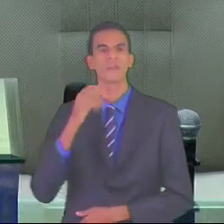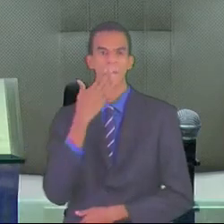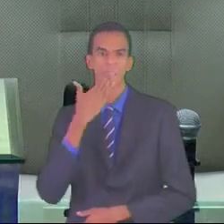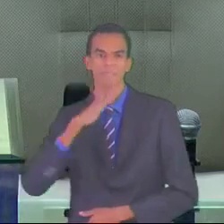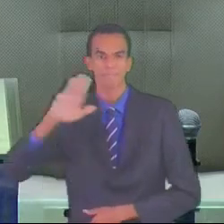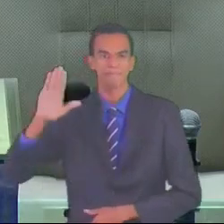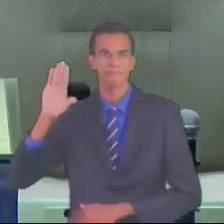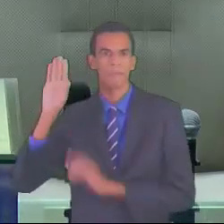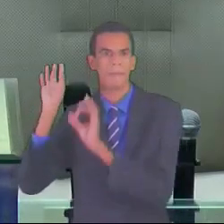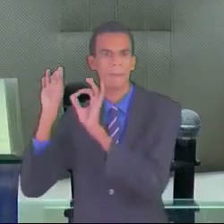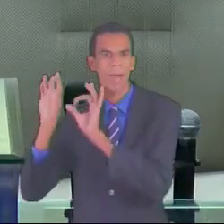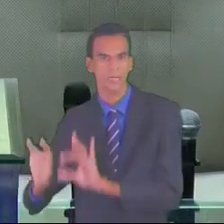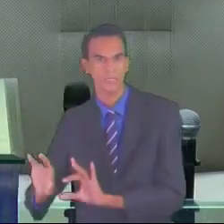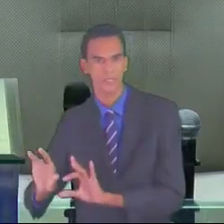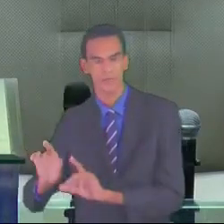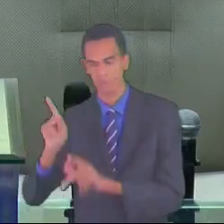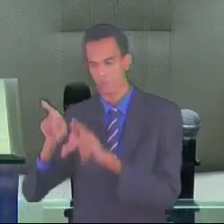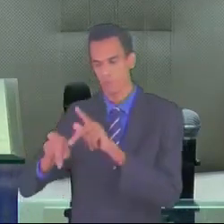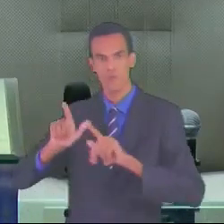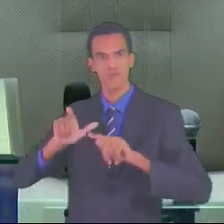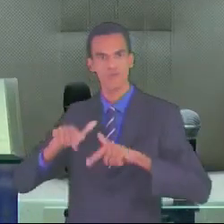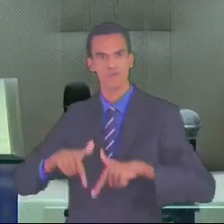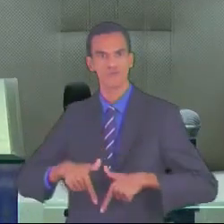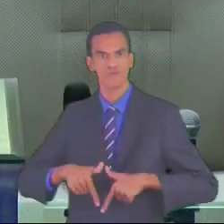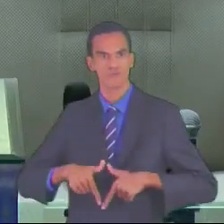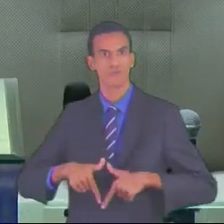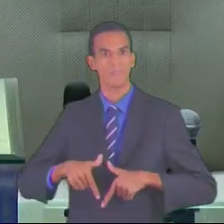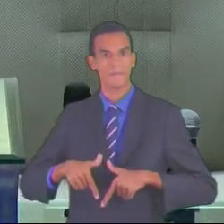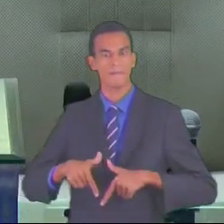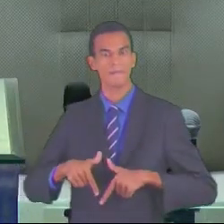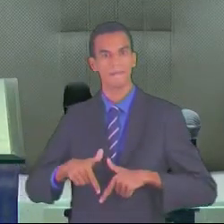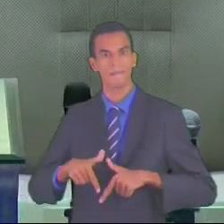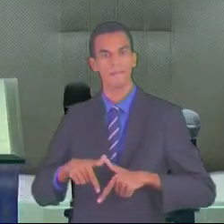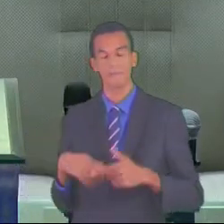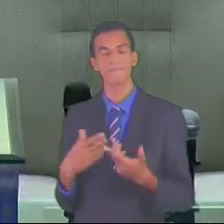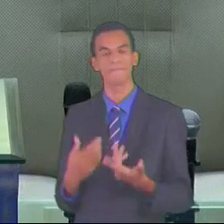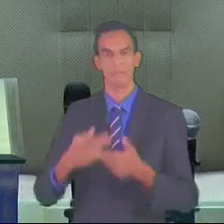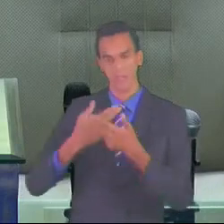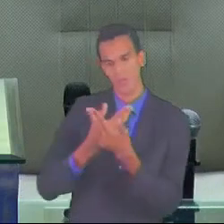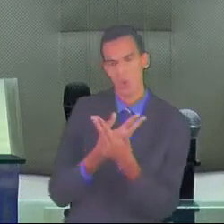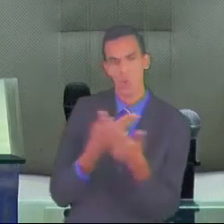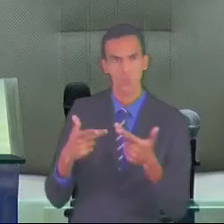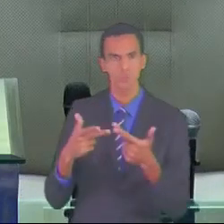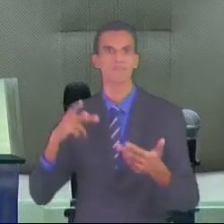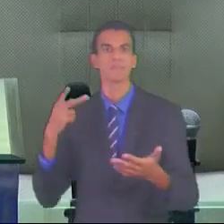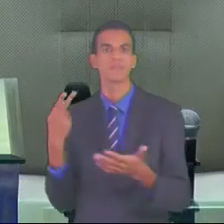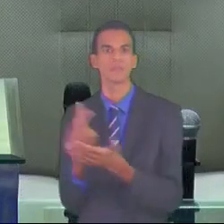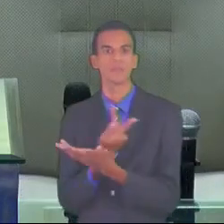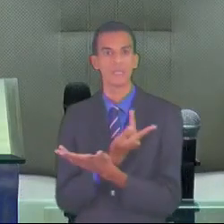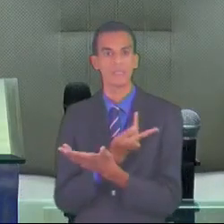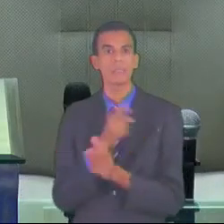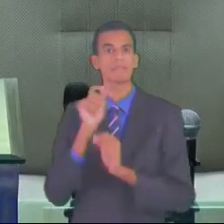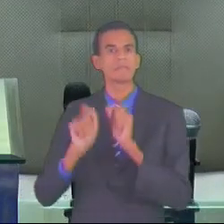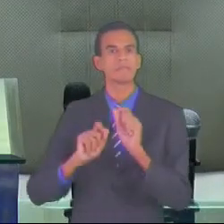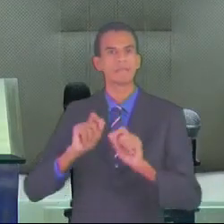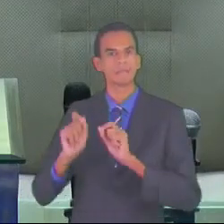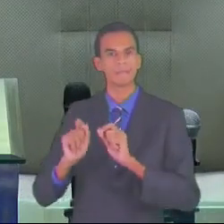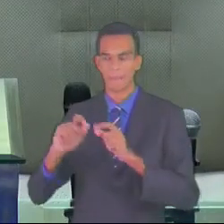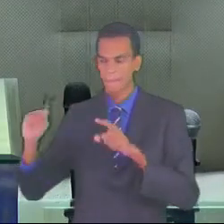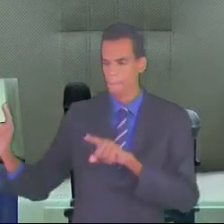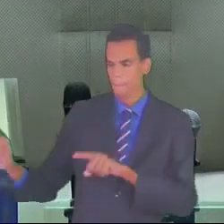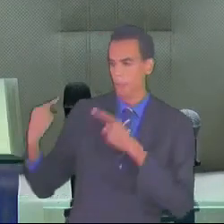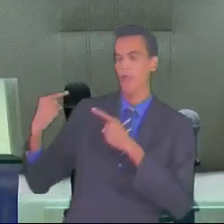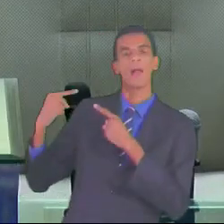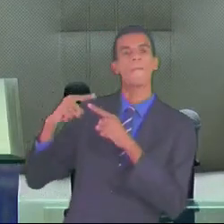de Deus na vida de Israel, a despeito de tantas coisas que aparentemente são contrárias, mas Deus trabalha